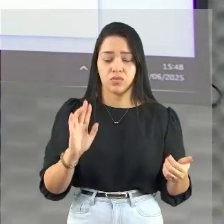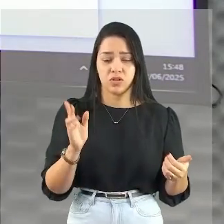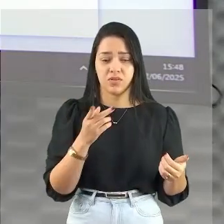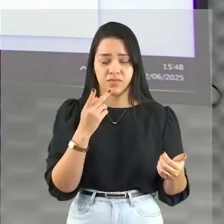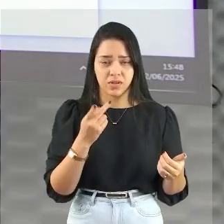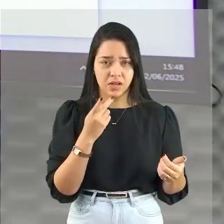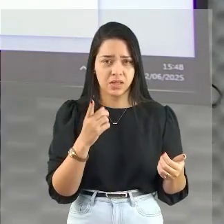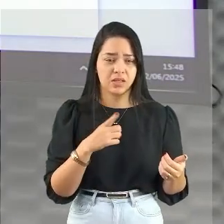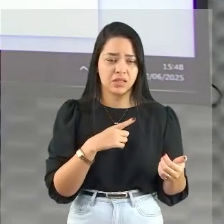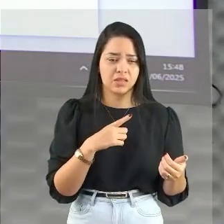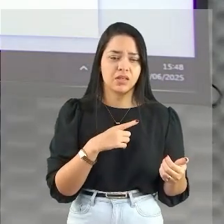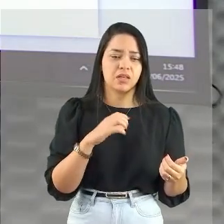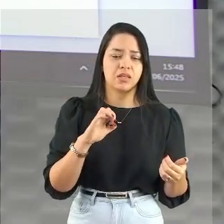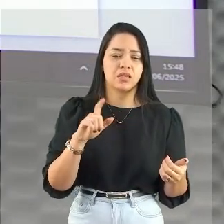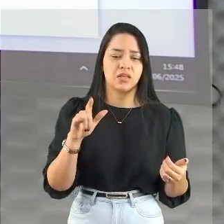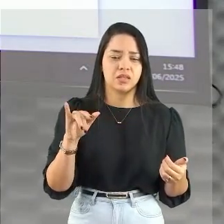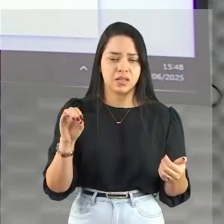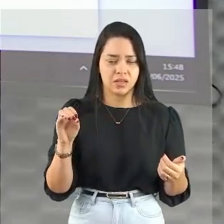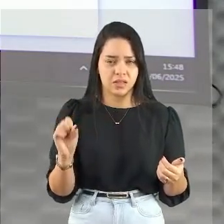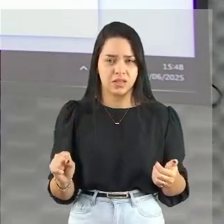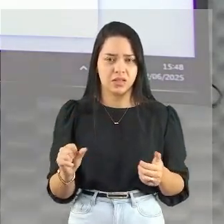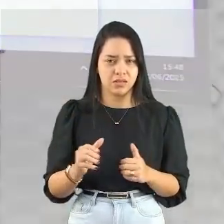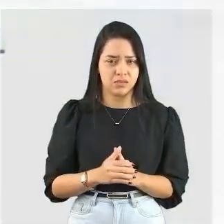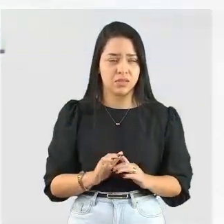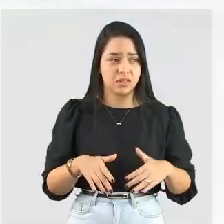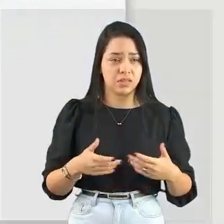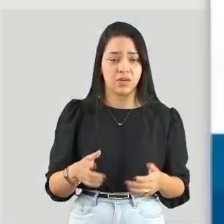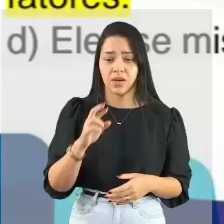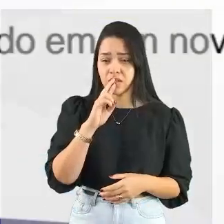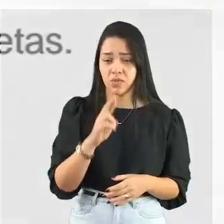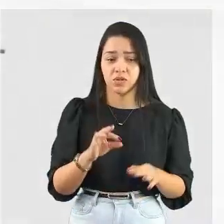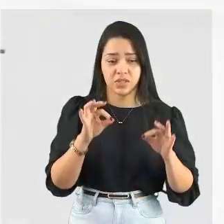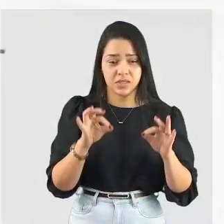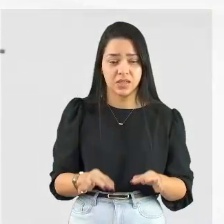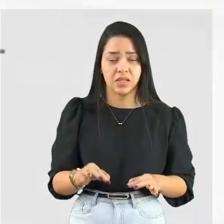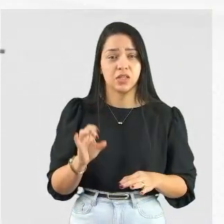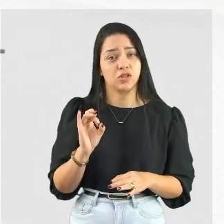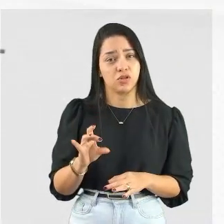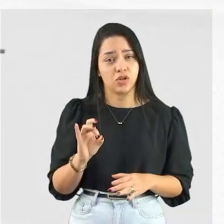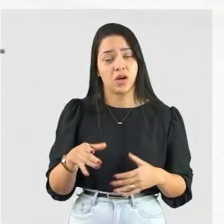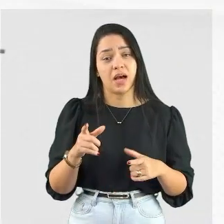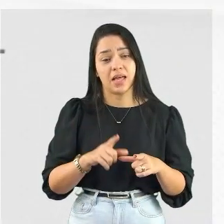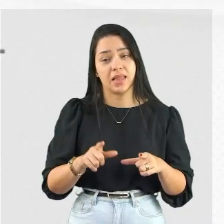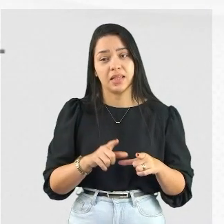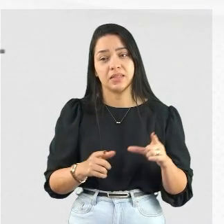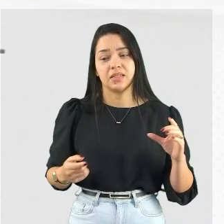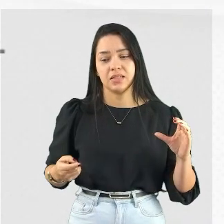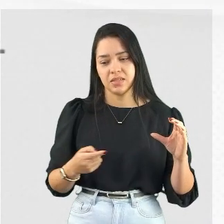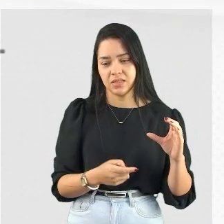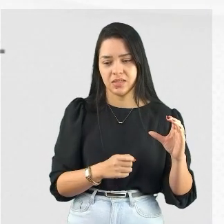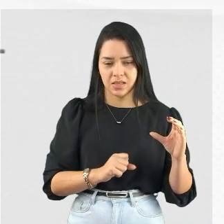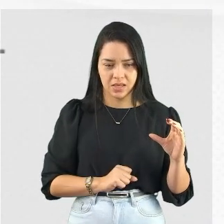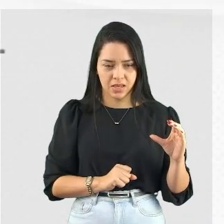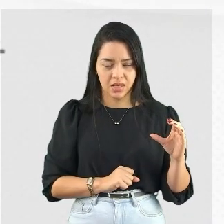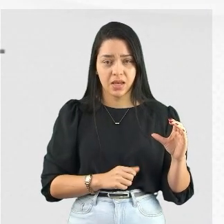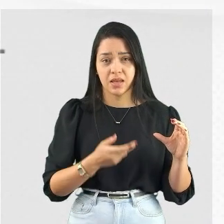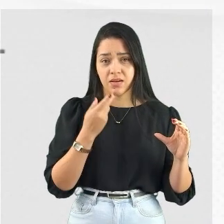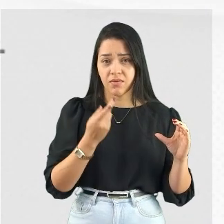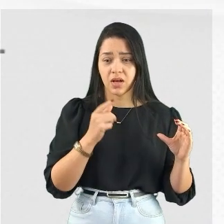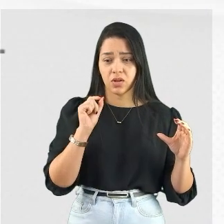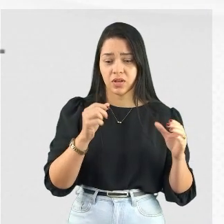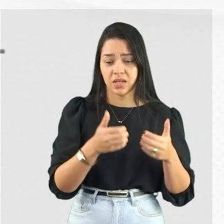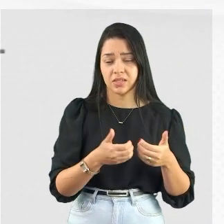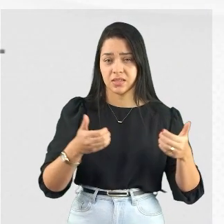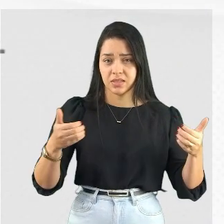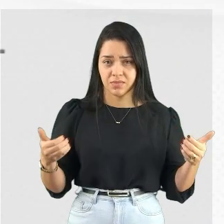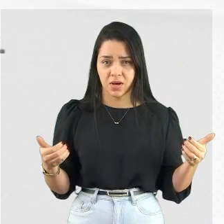segregação desses alelos, desses fatores. Então, a nossa resposta correta só pode ser, então, a nossa letra C, né? Onde ele fala que eles se separam